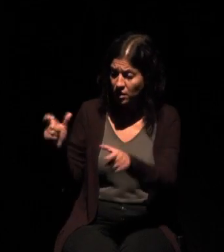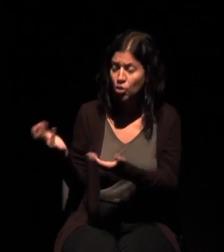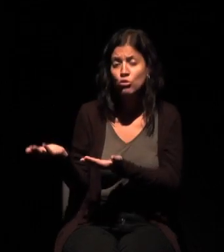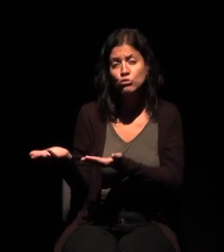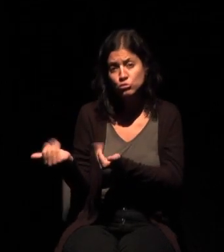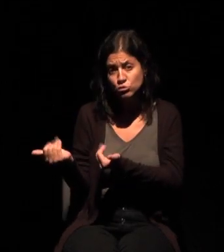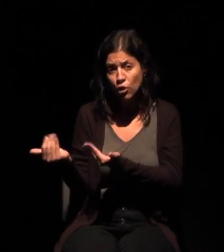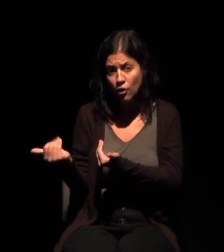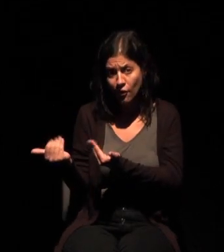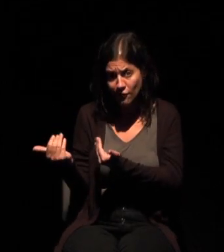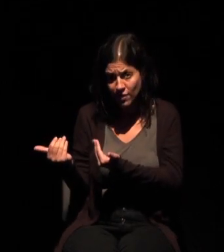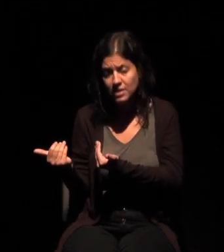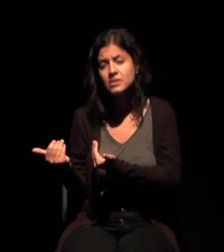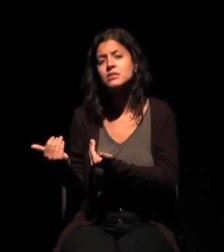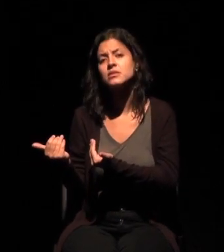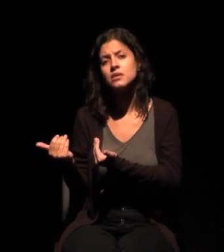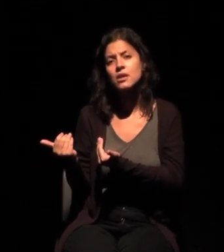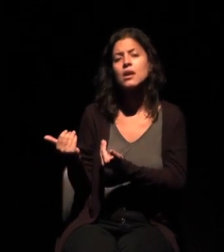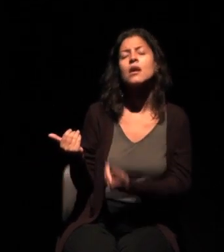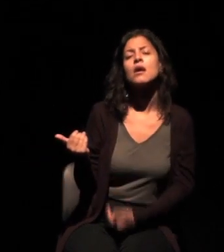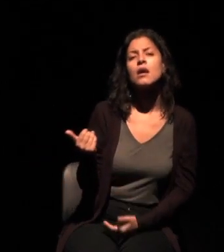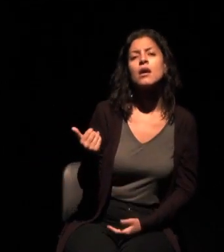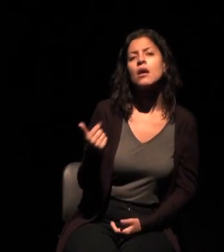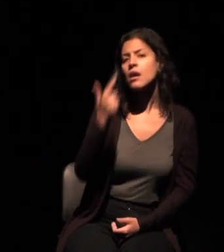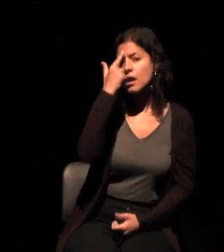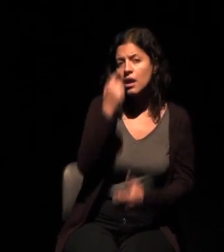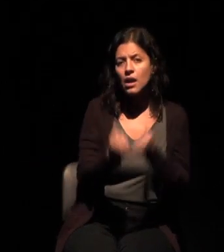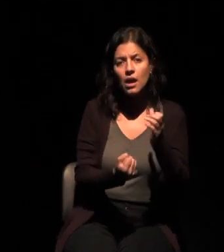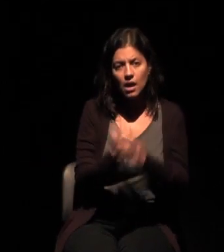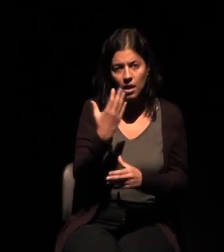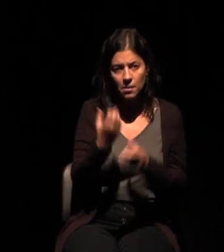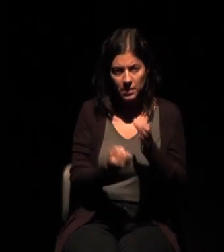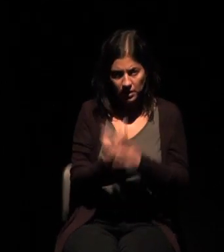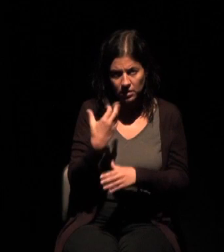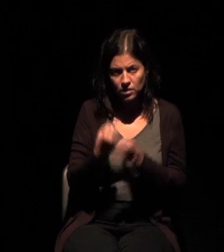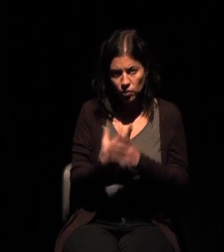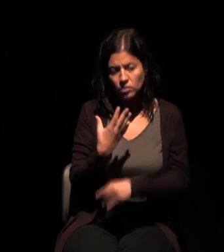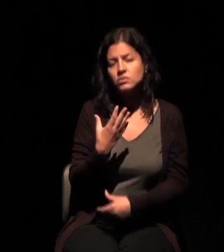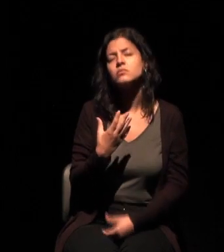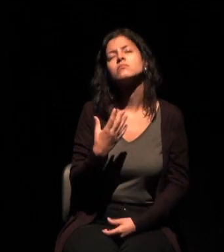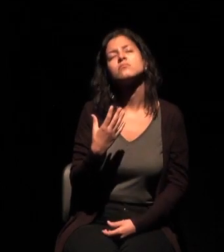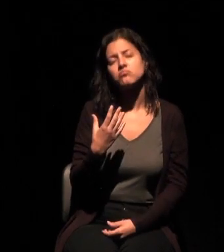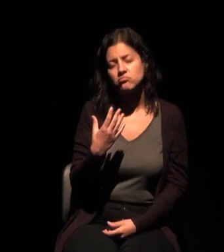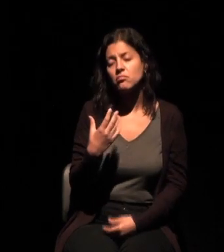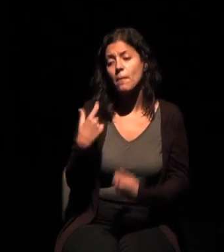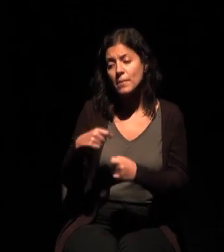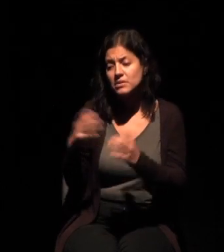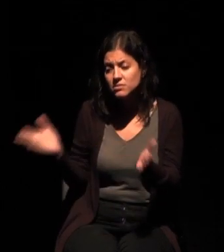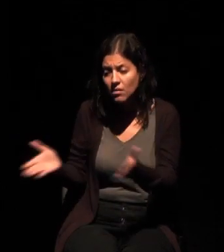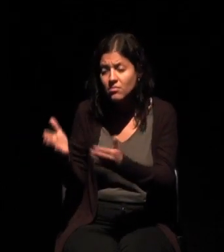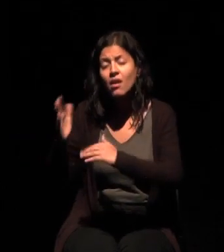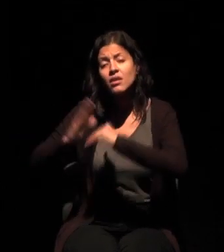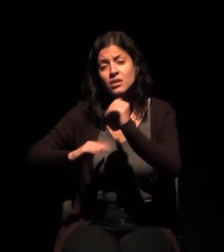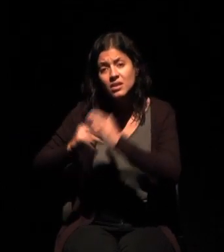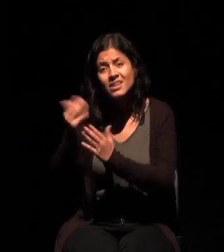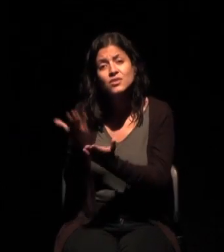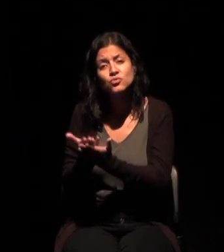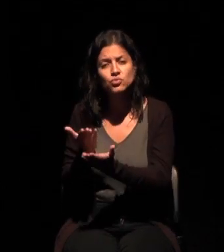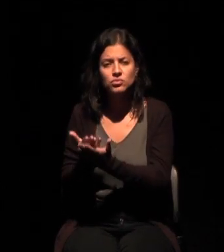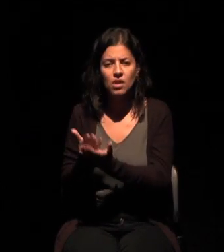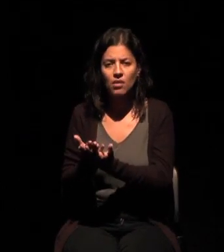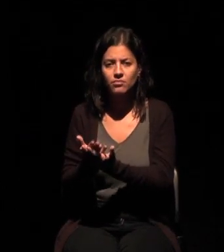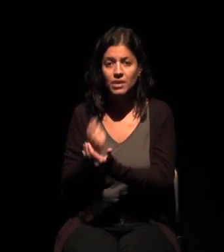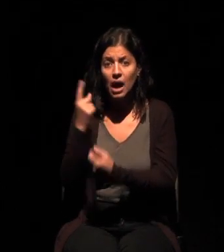empreendedores é perceber onde é que eles estavam me ter porque muitos deles vinham muito entusiasmados com os seus